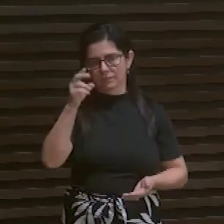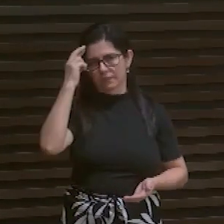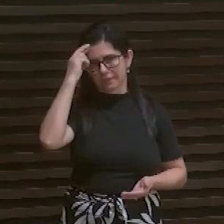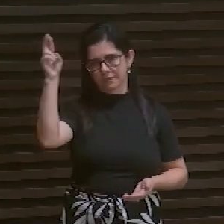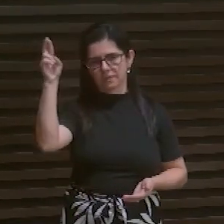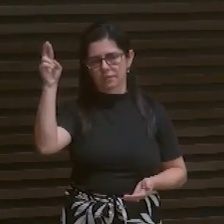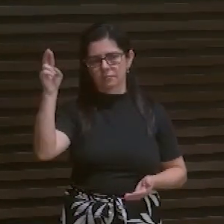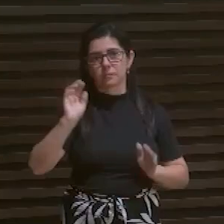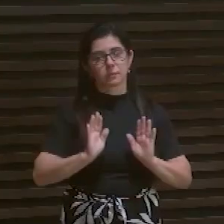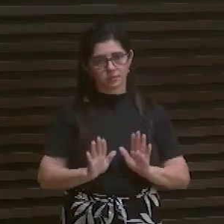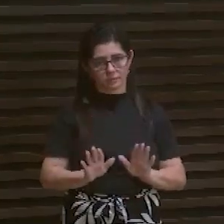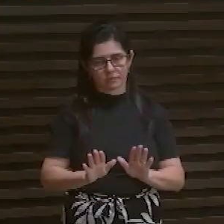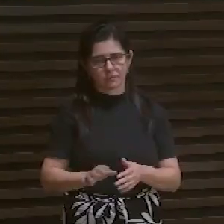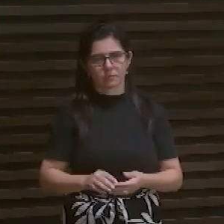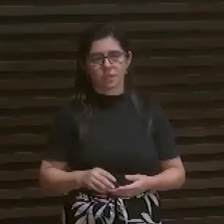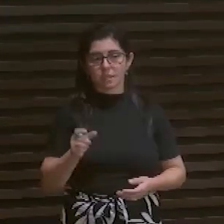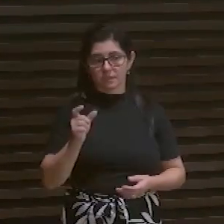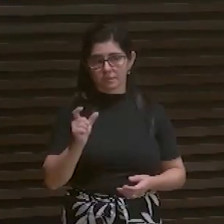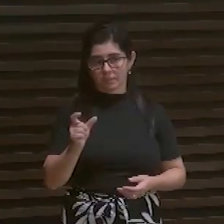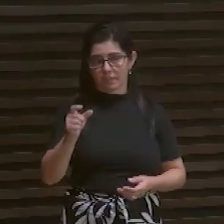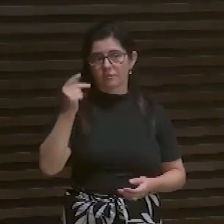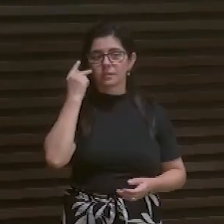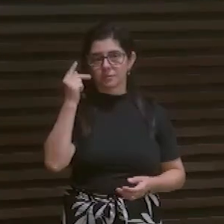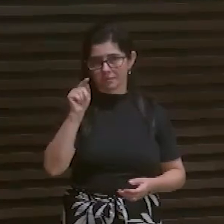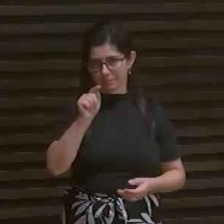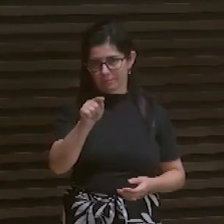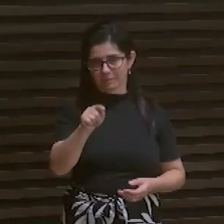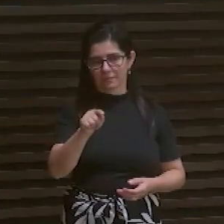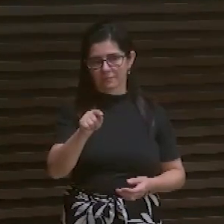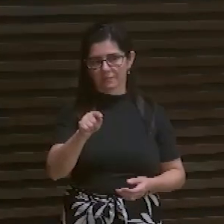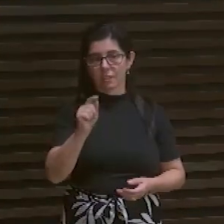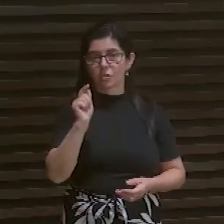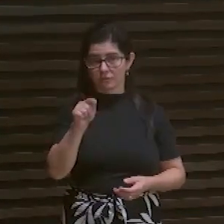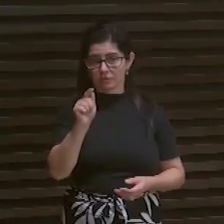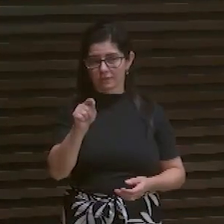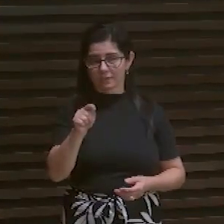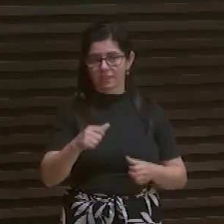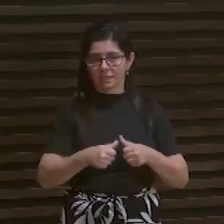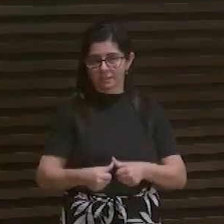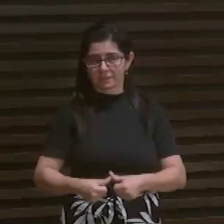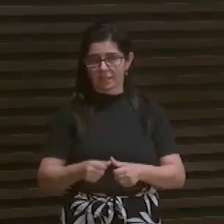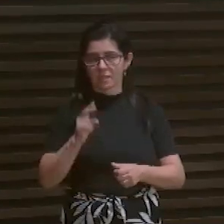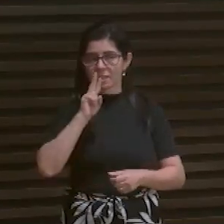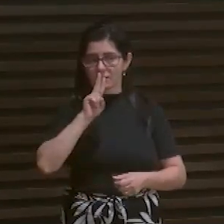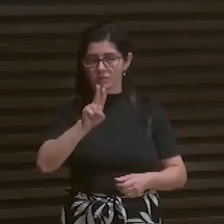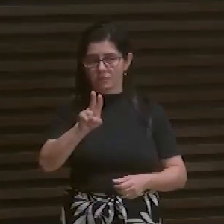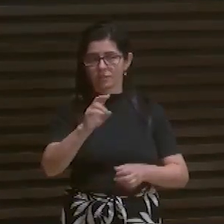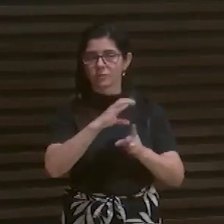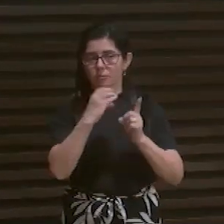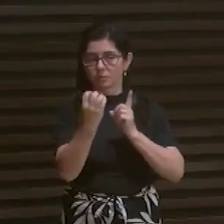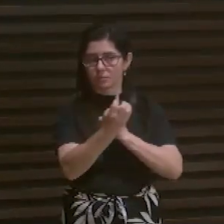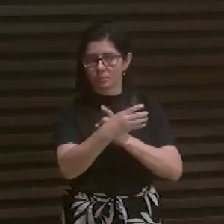coisa. Essa palavra é para você. Para você que está online principalmente. Porque estar